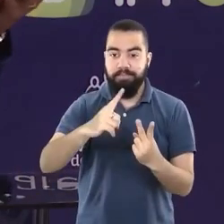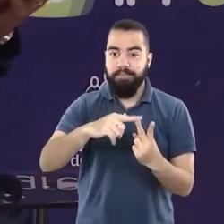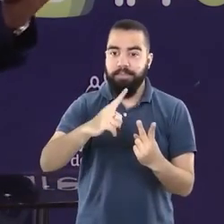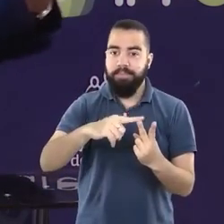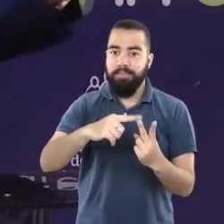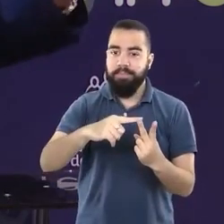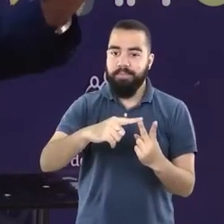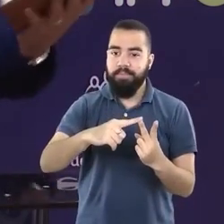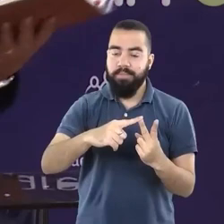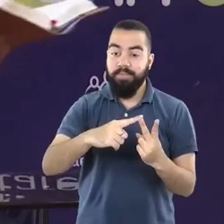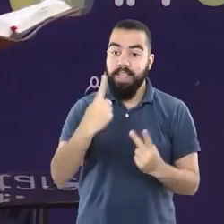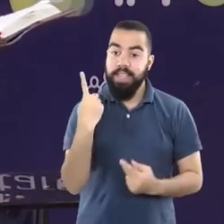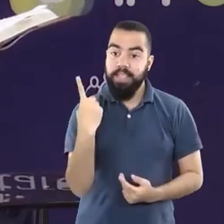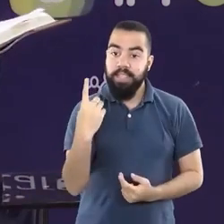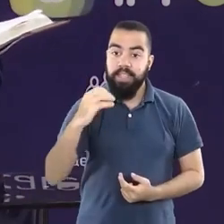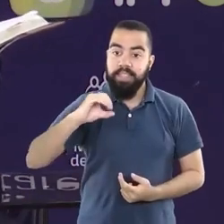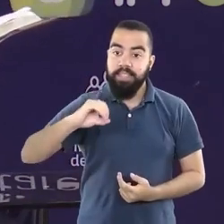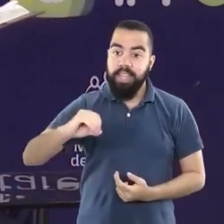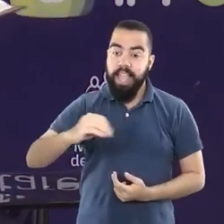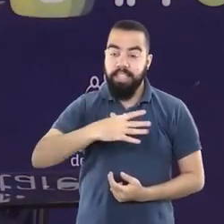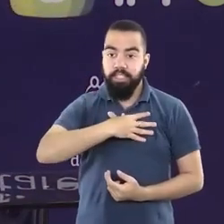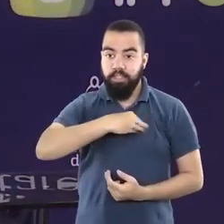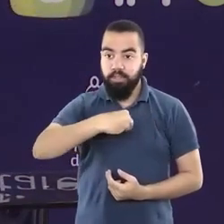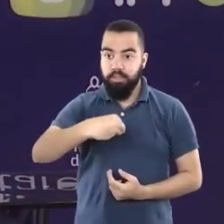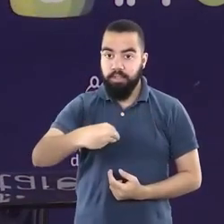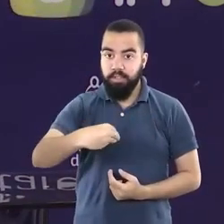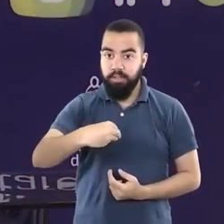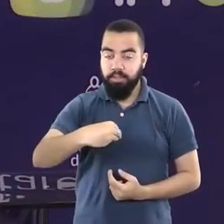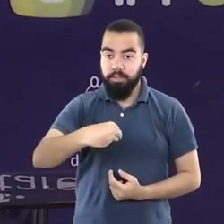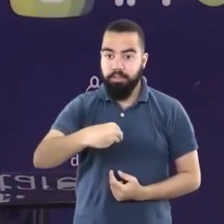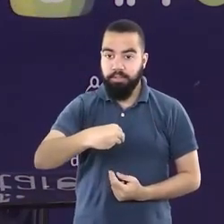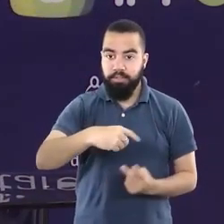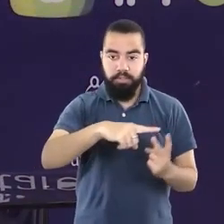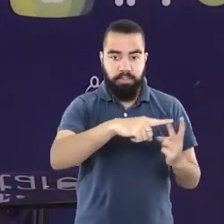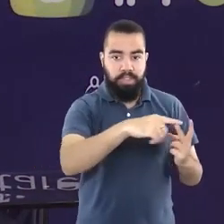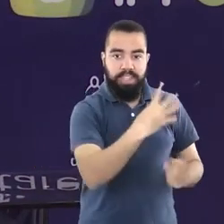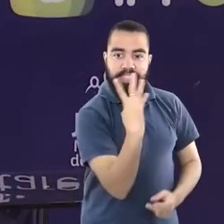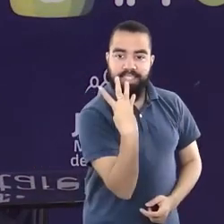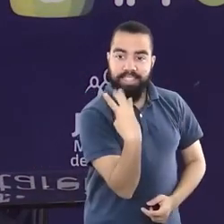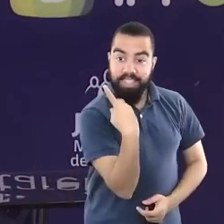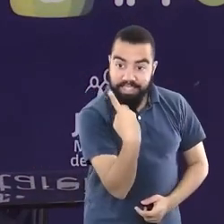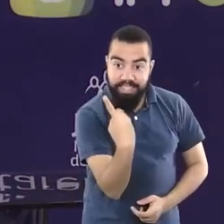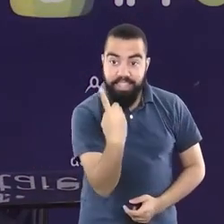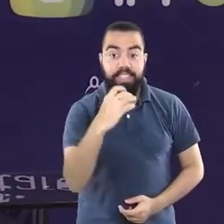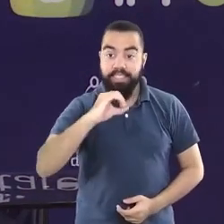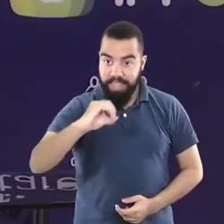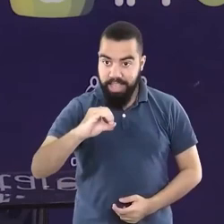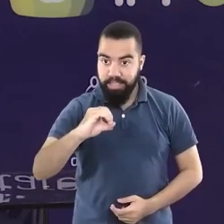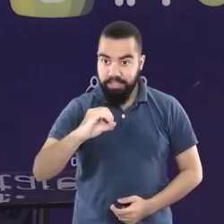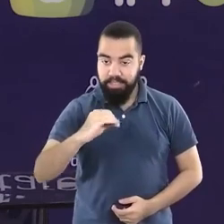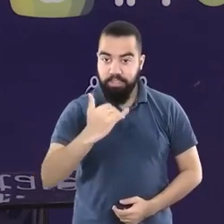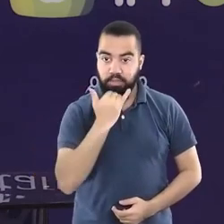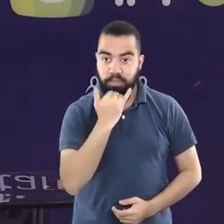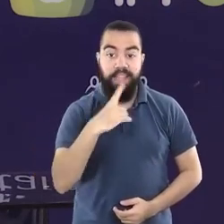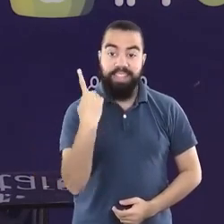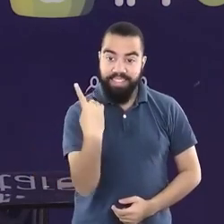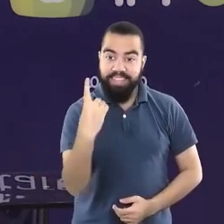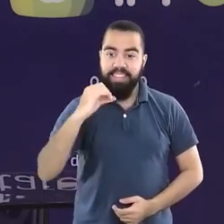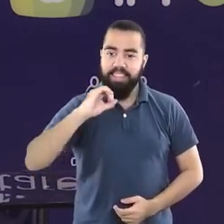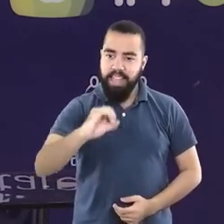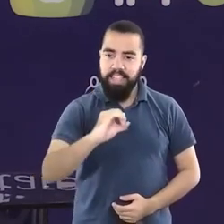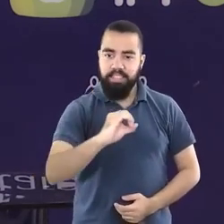a amarga experiência de ver todos os seus filhos mortos,